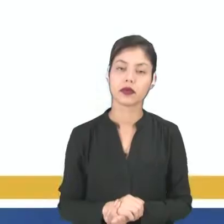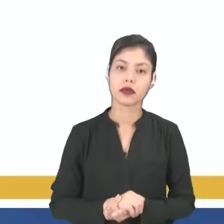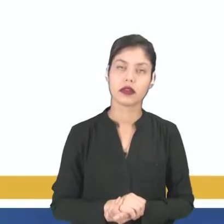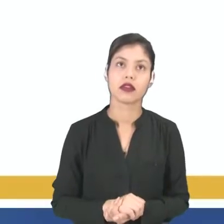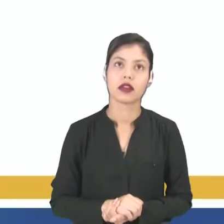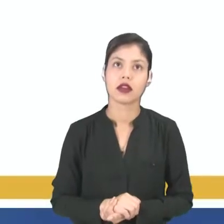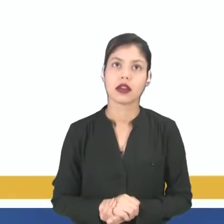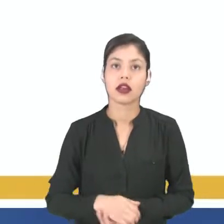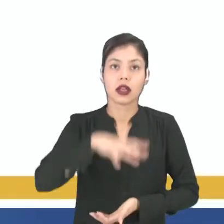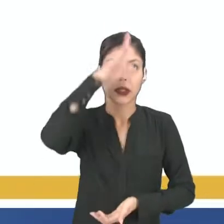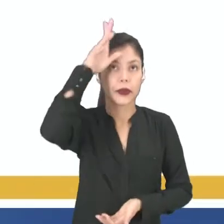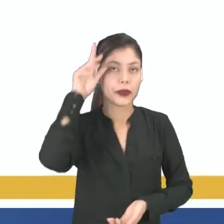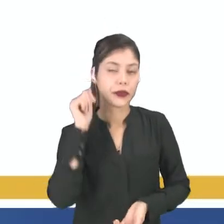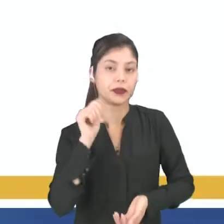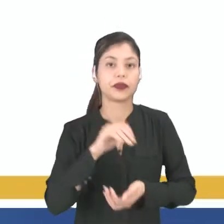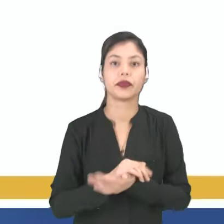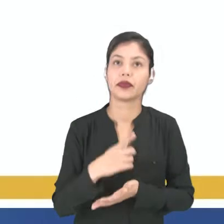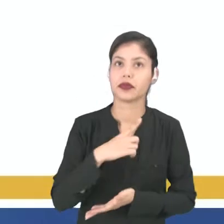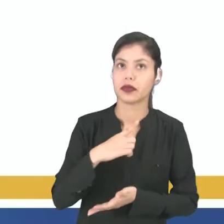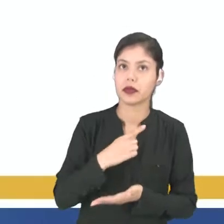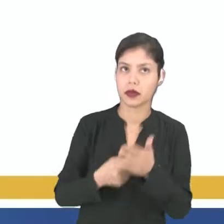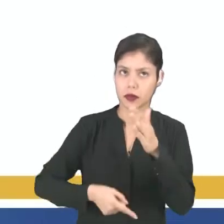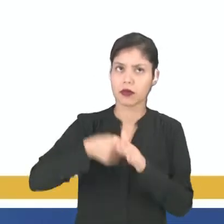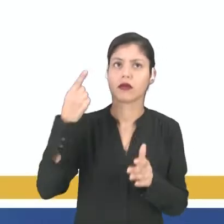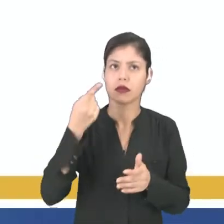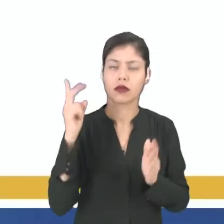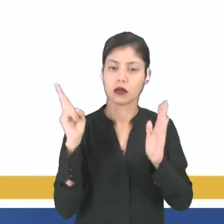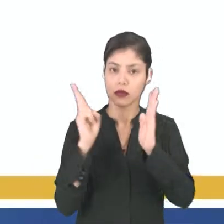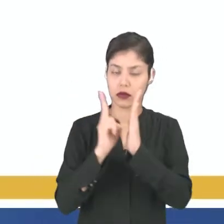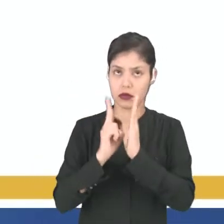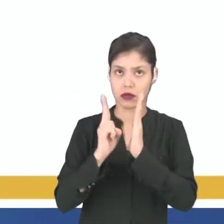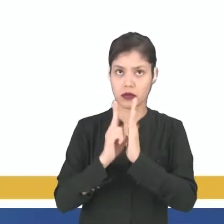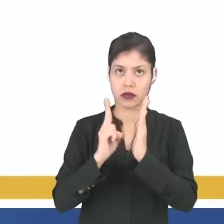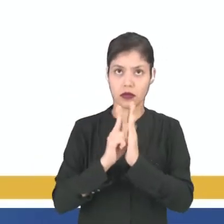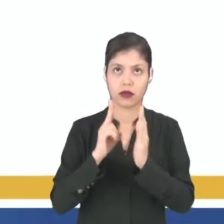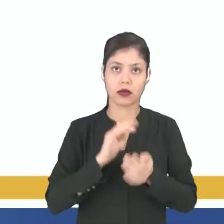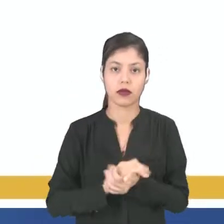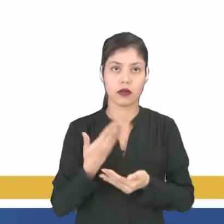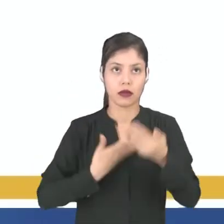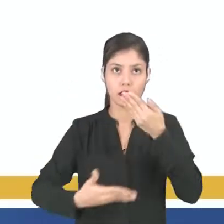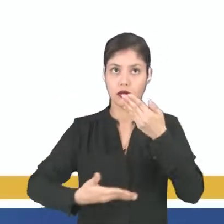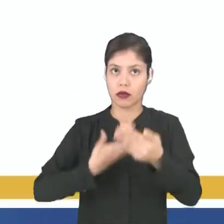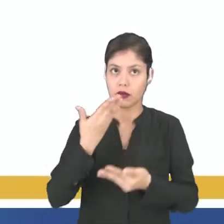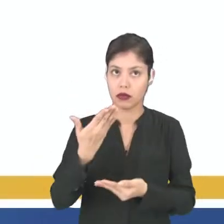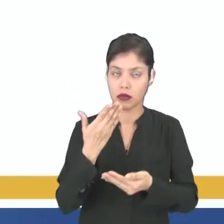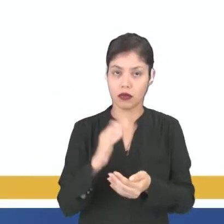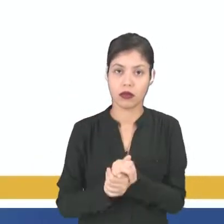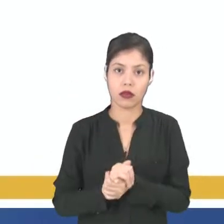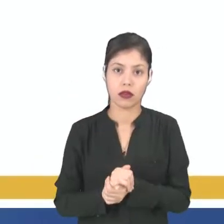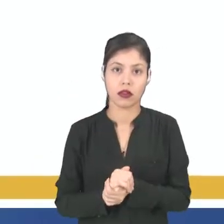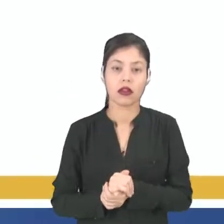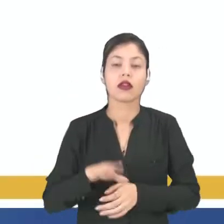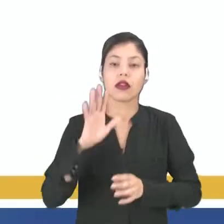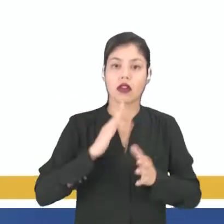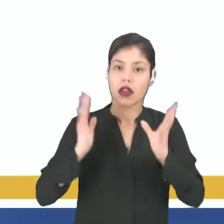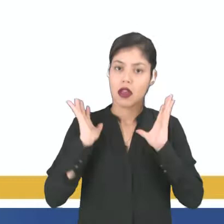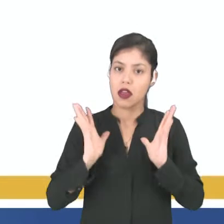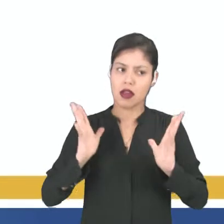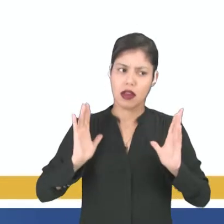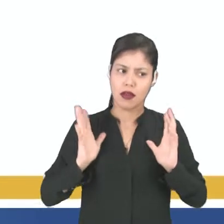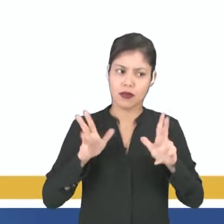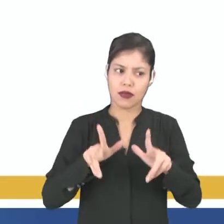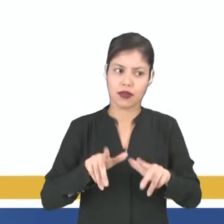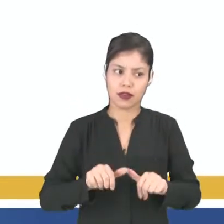A ocupação da Amazônia ocorreu primeiramente com os índios, que se interagiu de forma harmônica com a natureza.